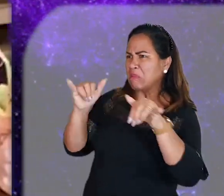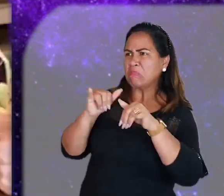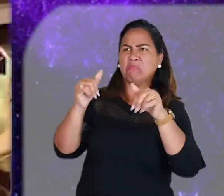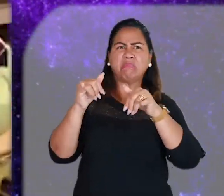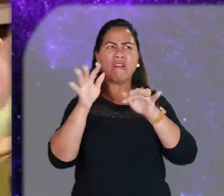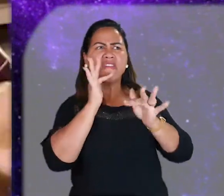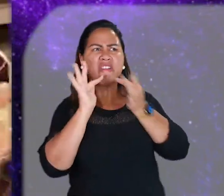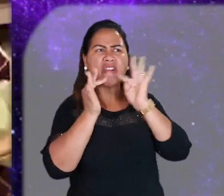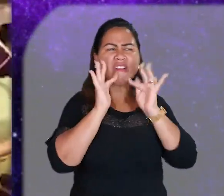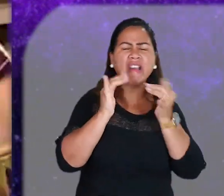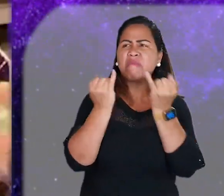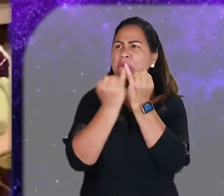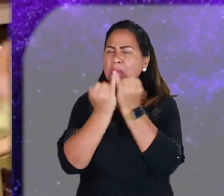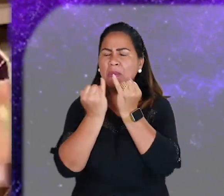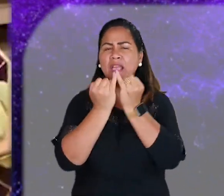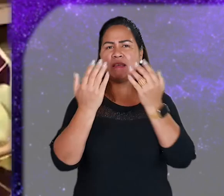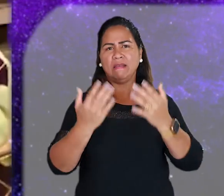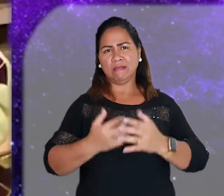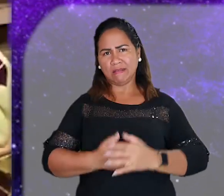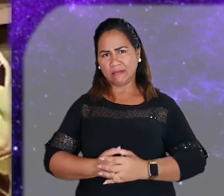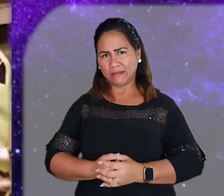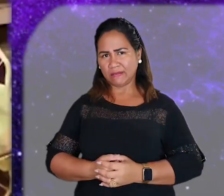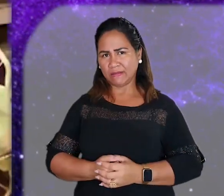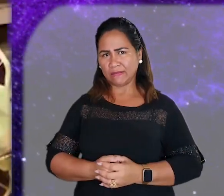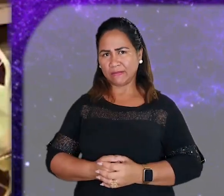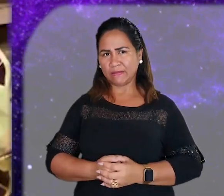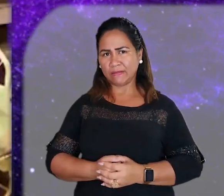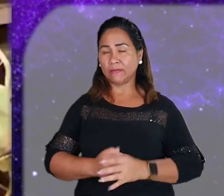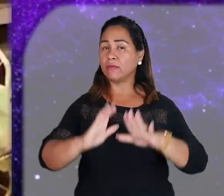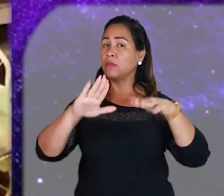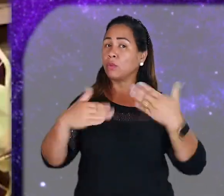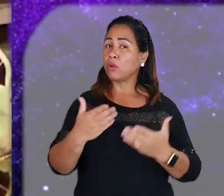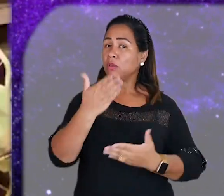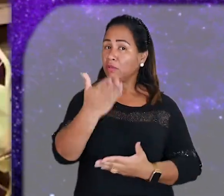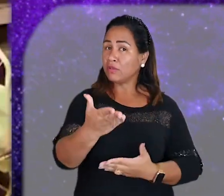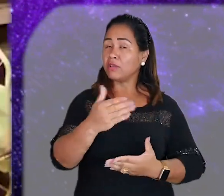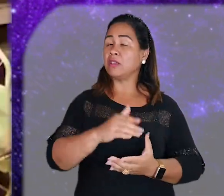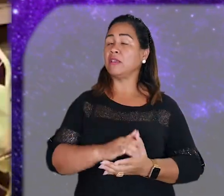falando para vizinha para o periquito papagaio mas o teu filho